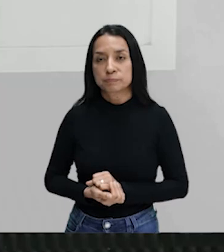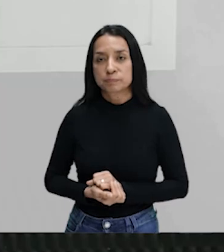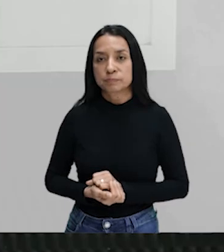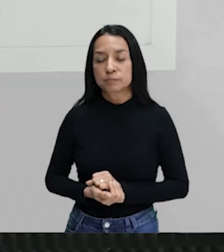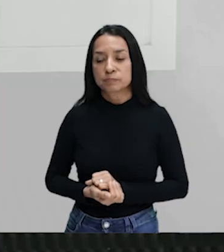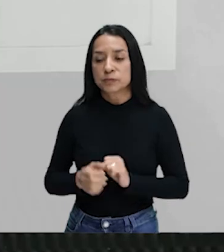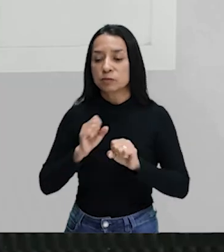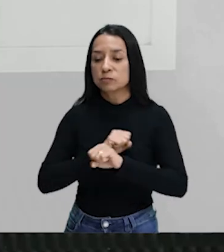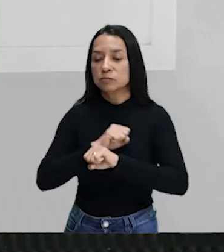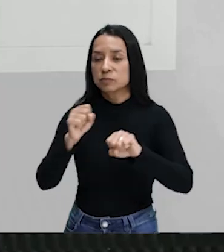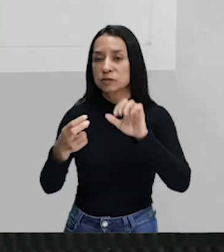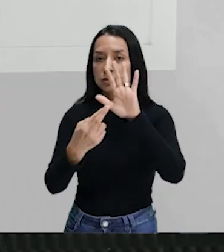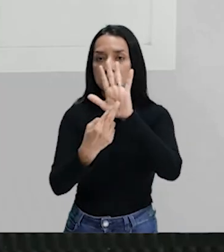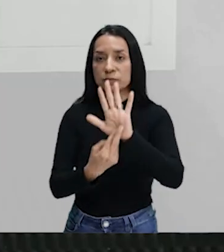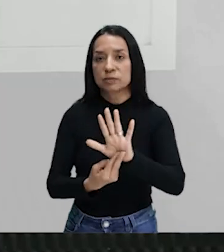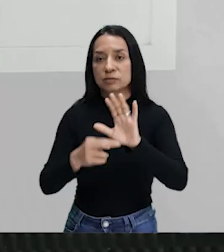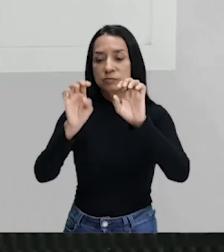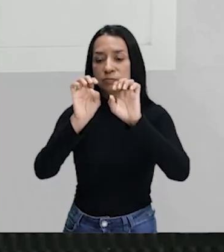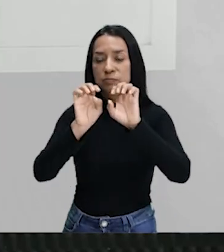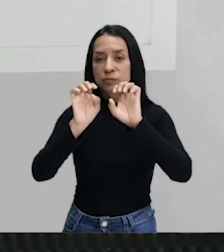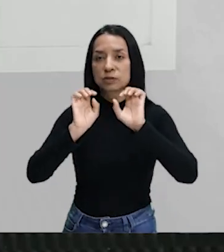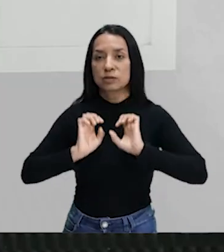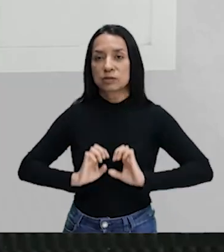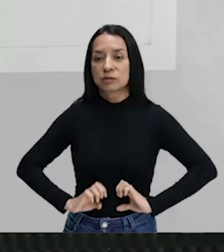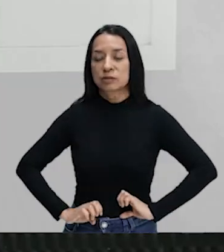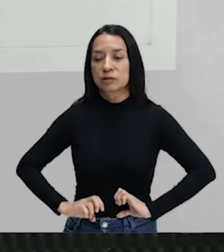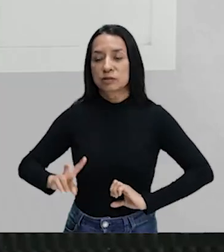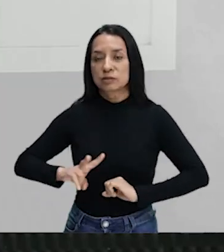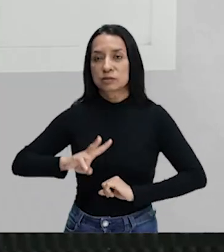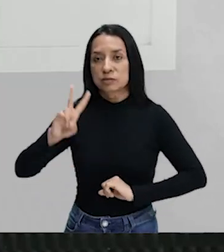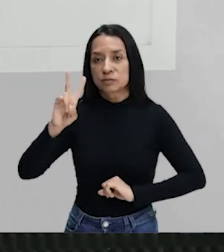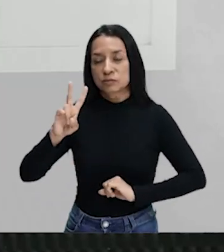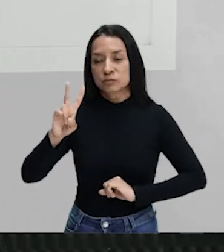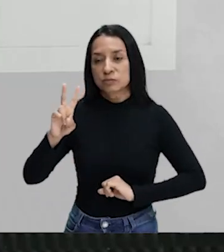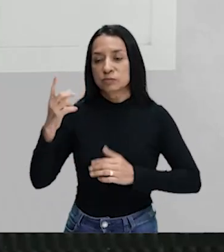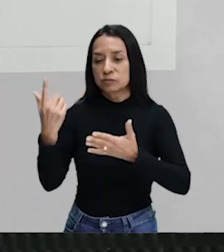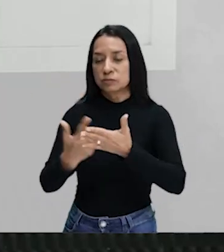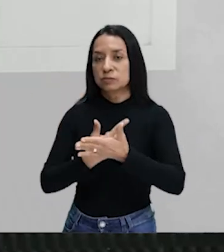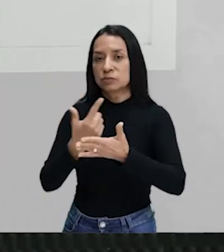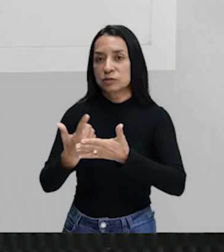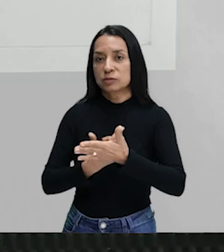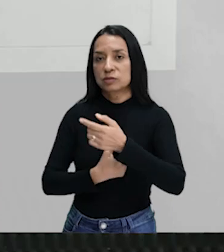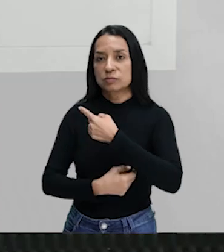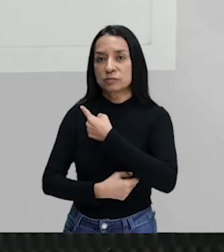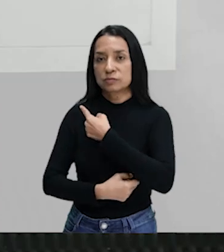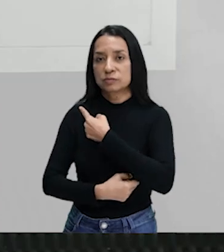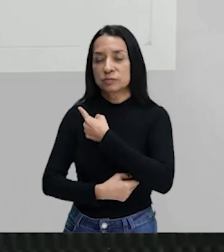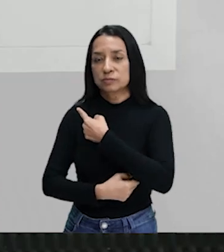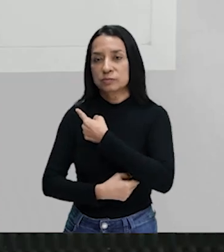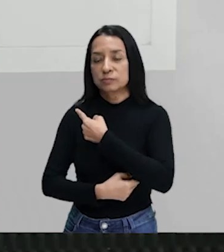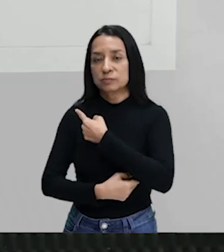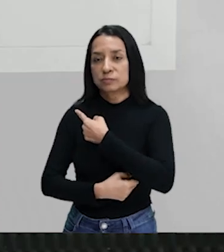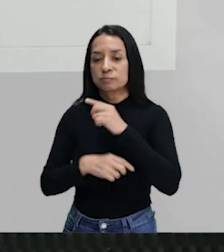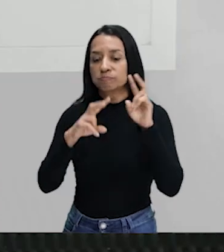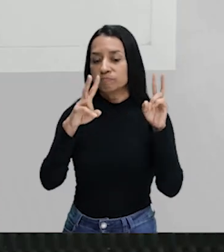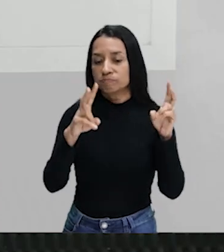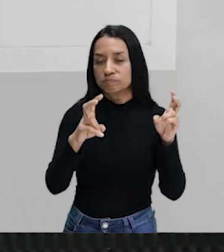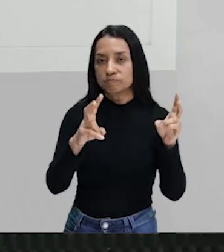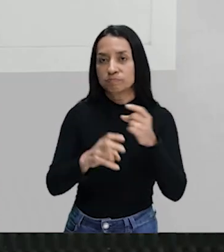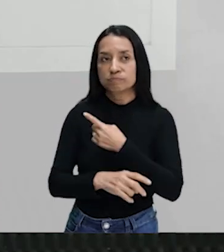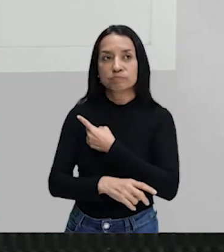dos grandes representantes da ética das virtudes, na sua obra Ética a Nicômaco.